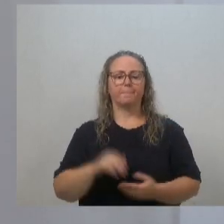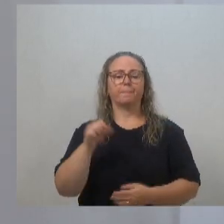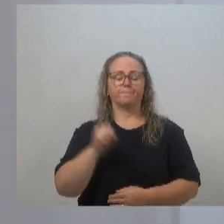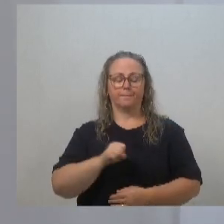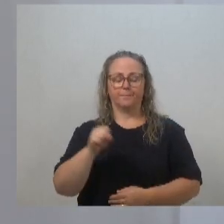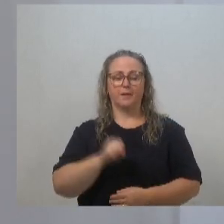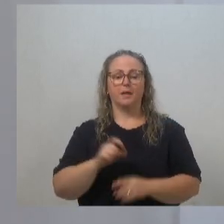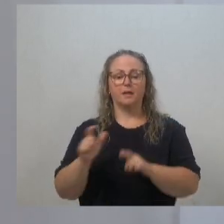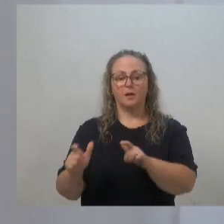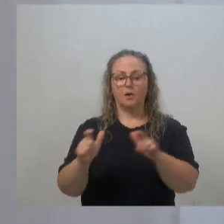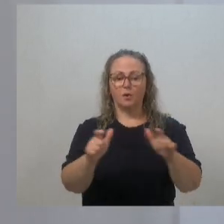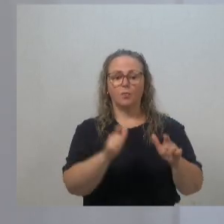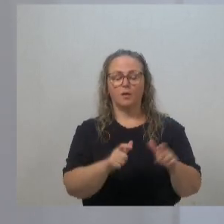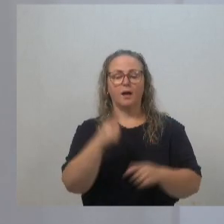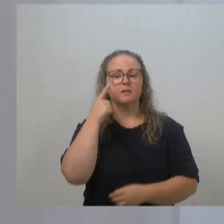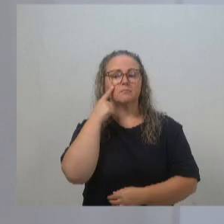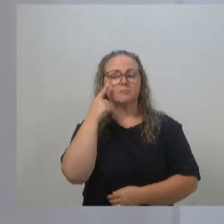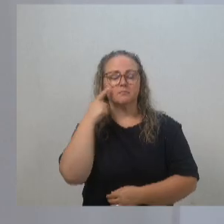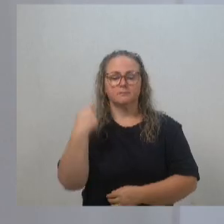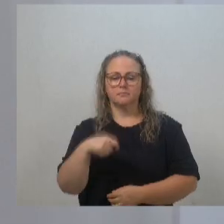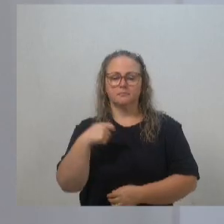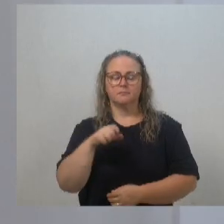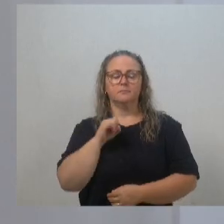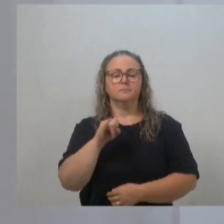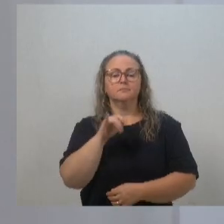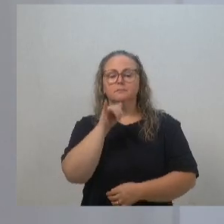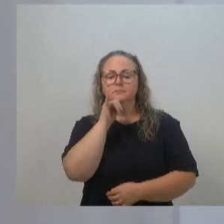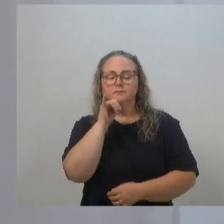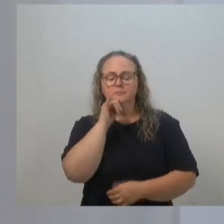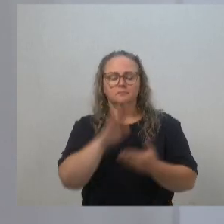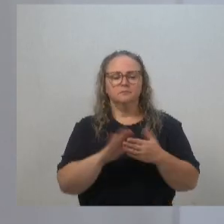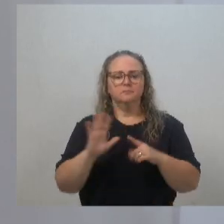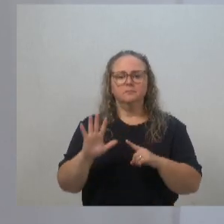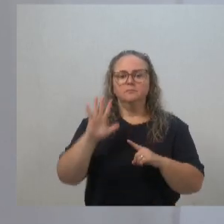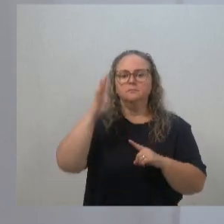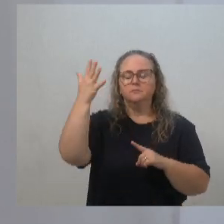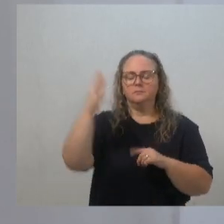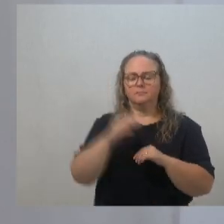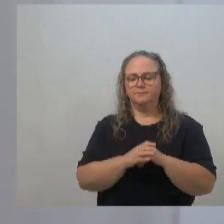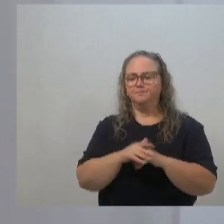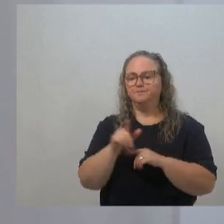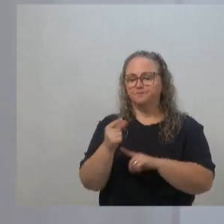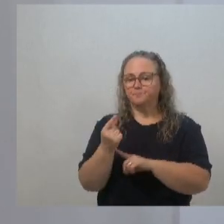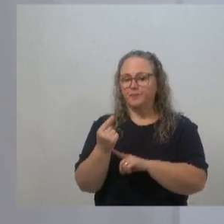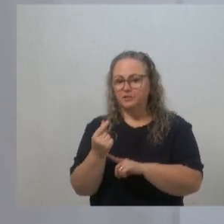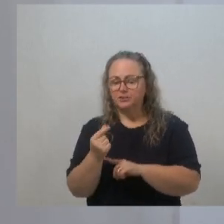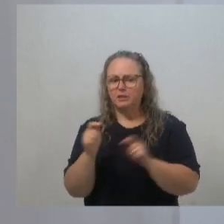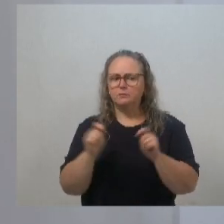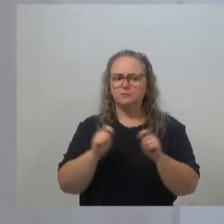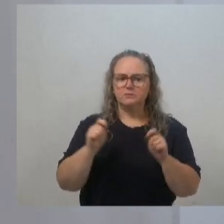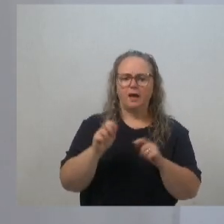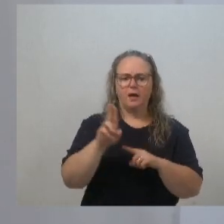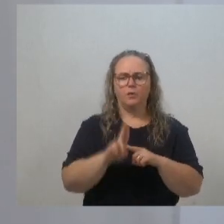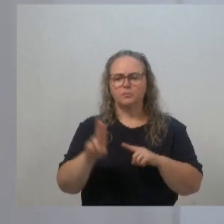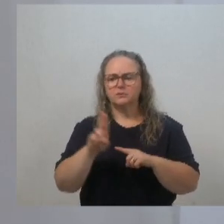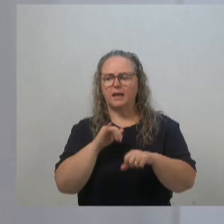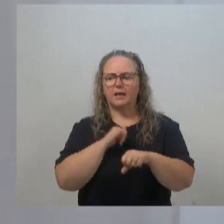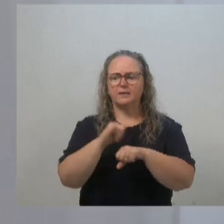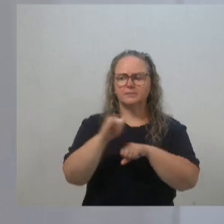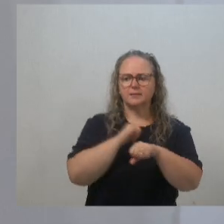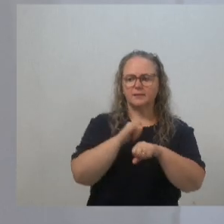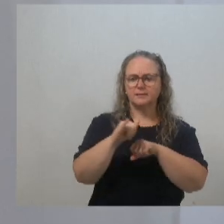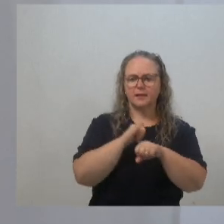reguladora prever a hipótese em que o prestador poderá utilizar método